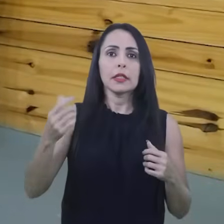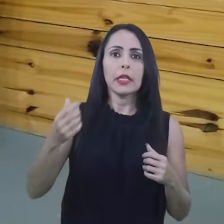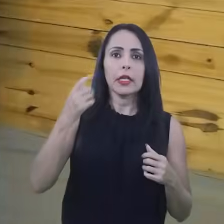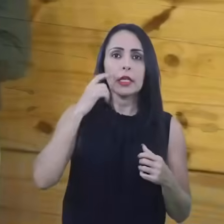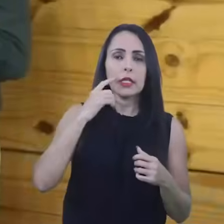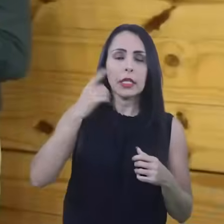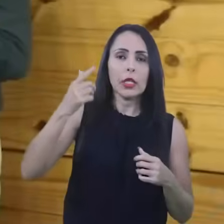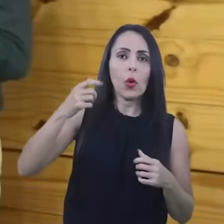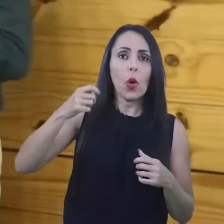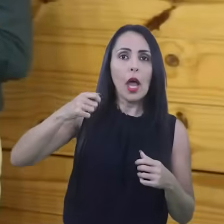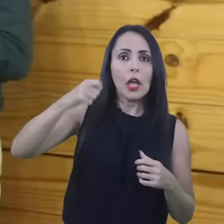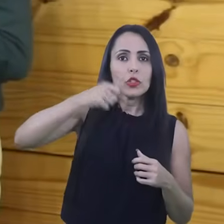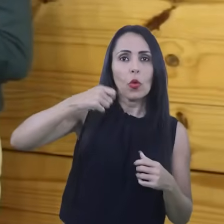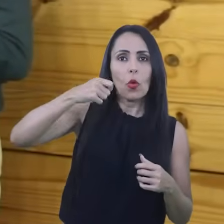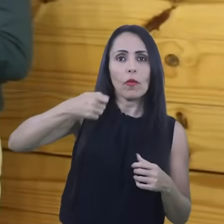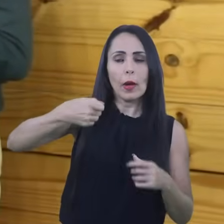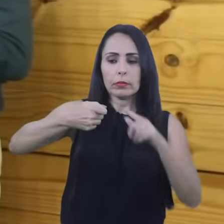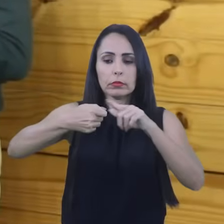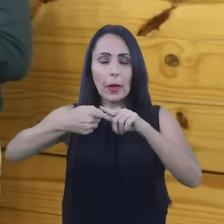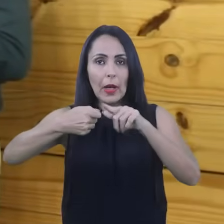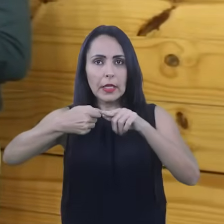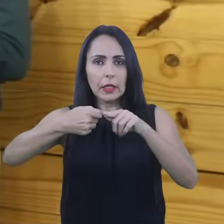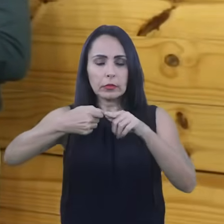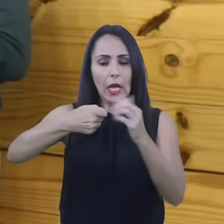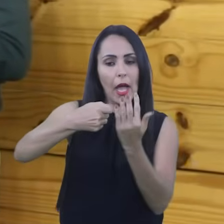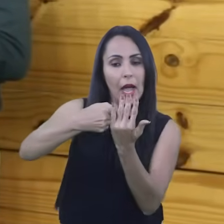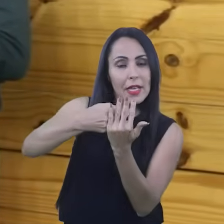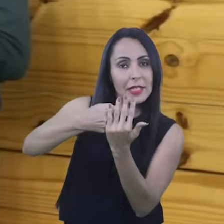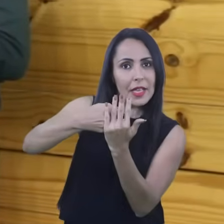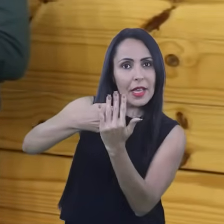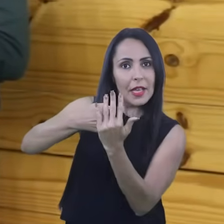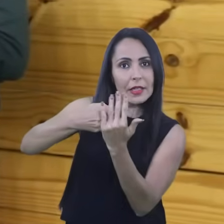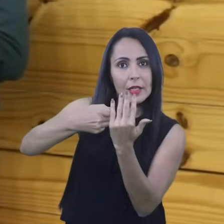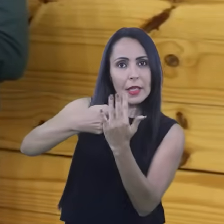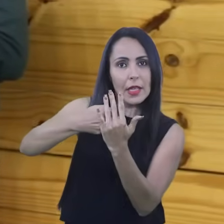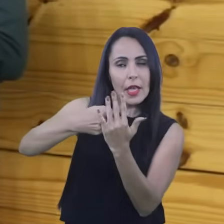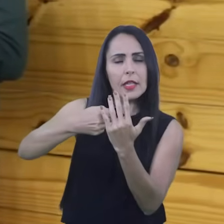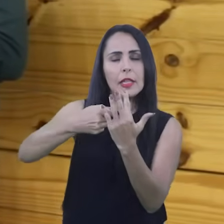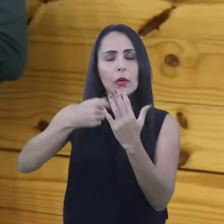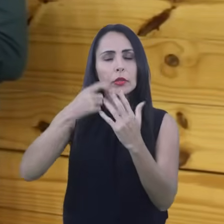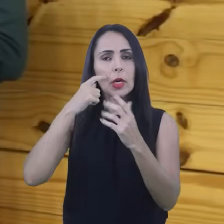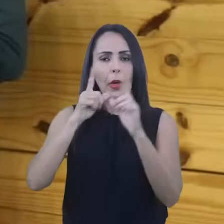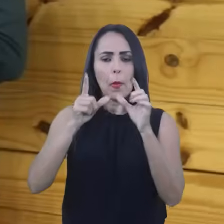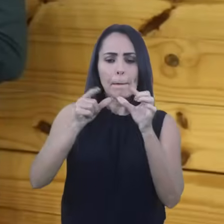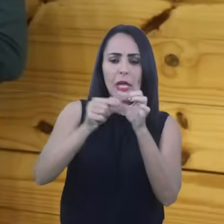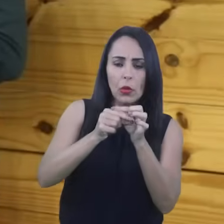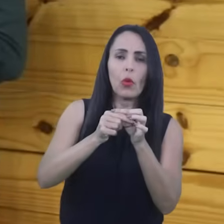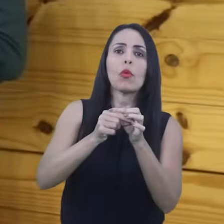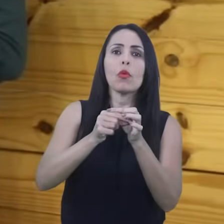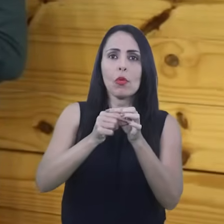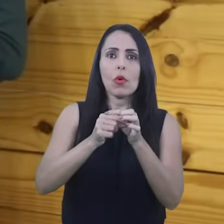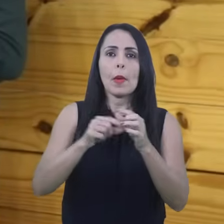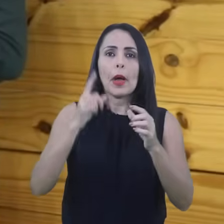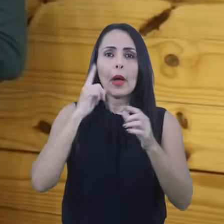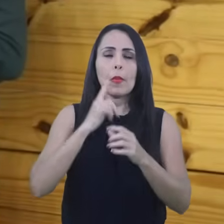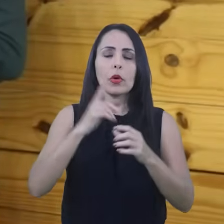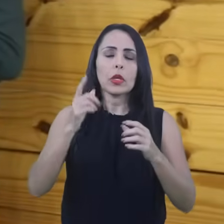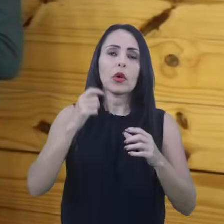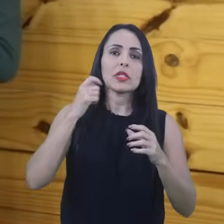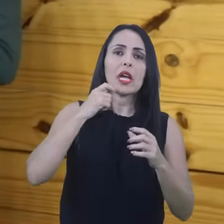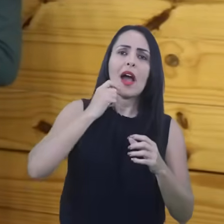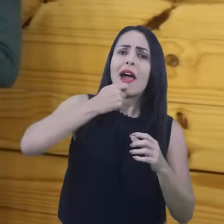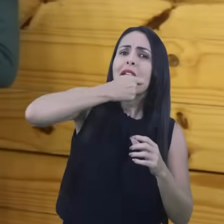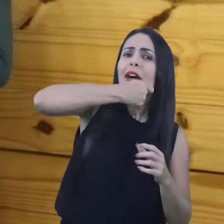né? A cabeça dessa escova, que é a parte onde ficam as cerdas, ela precisa ter um tamanho menor para poder alcançar áreas que são